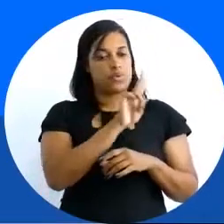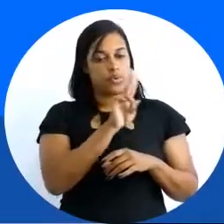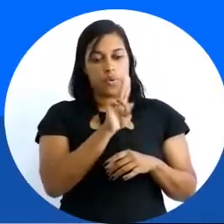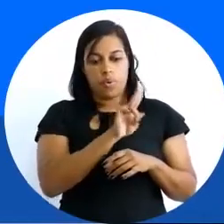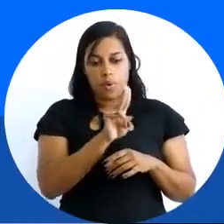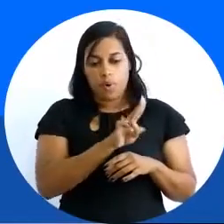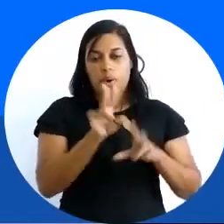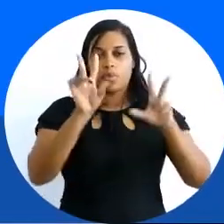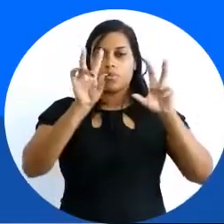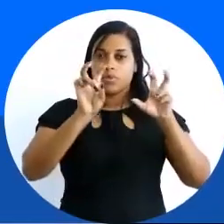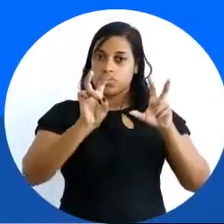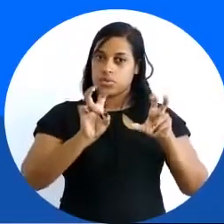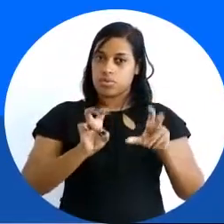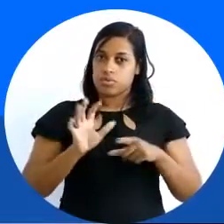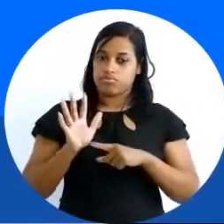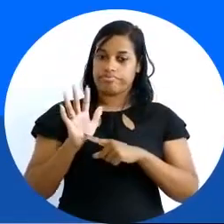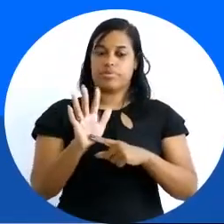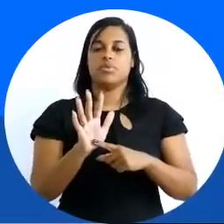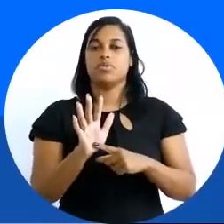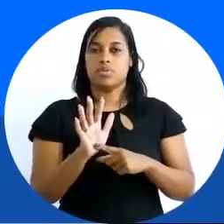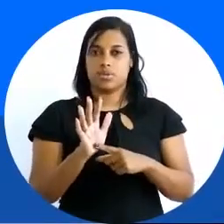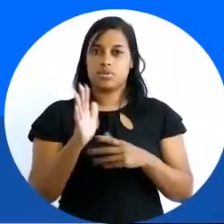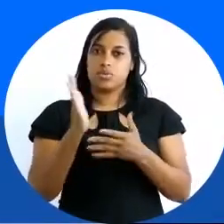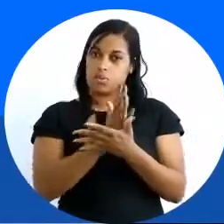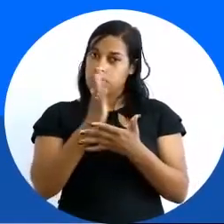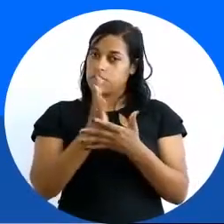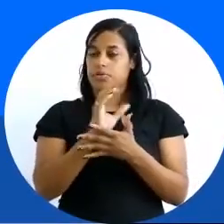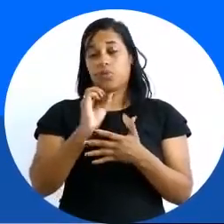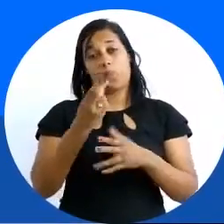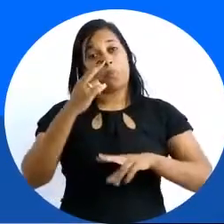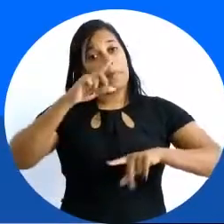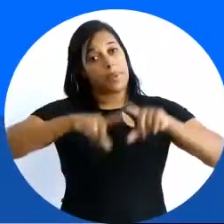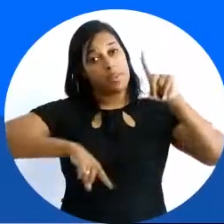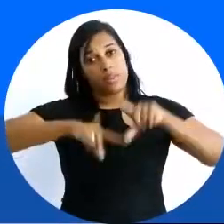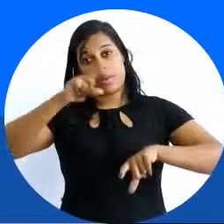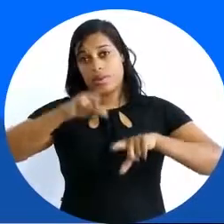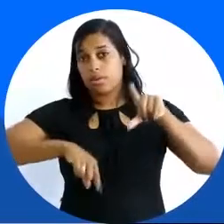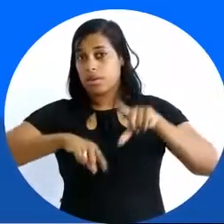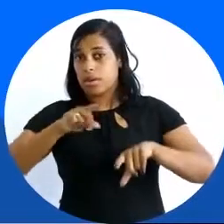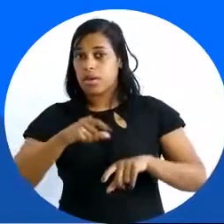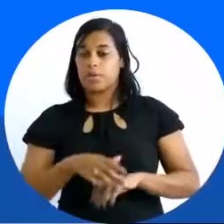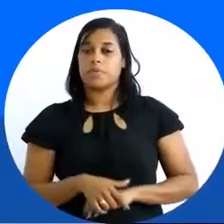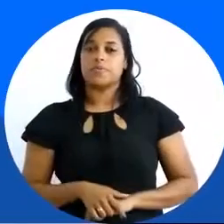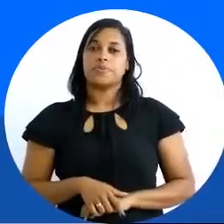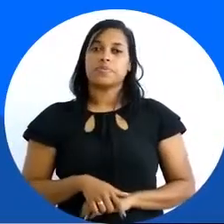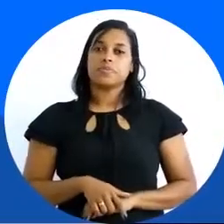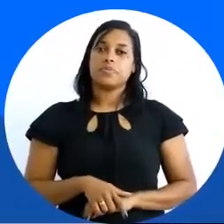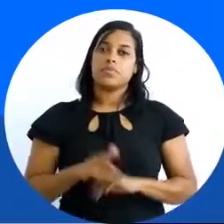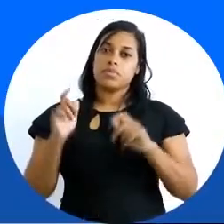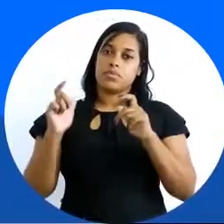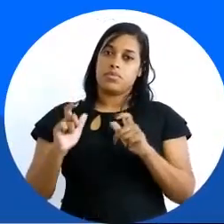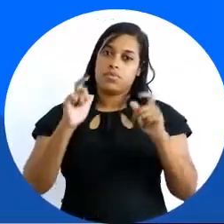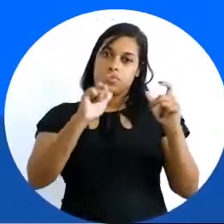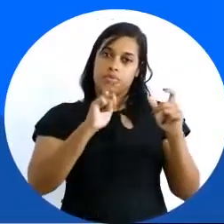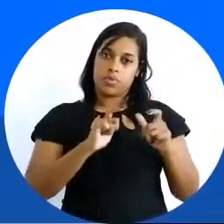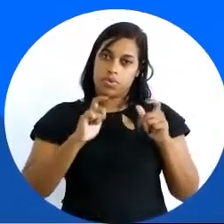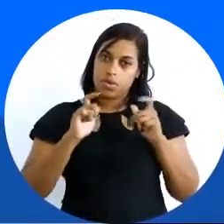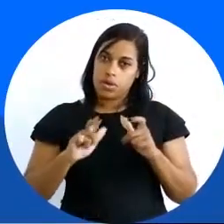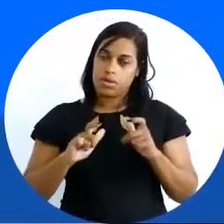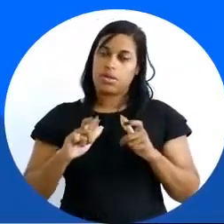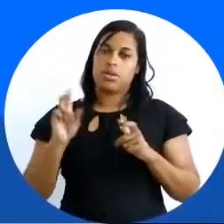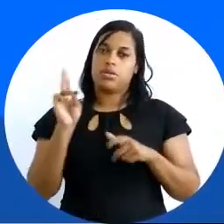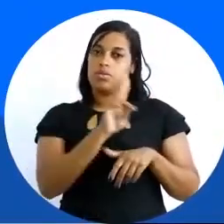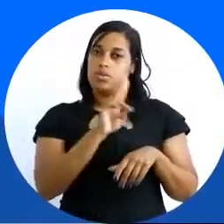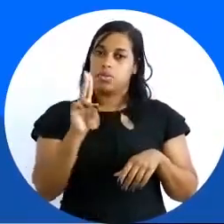nomes dos assuntos que vão aparecer ao longo do livro ou do material bibliográfico, só com nomes de lugares ou com